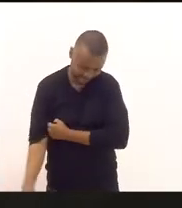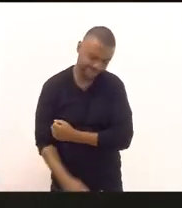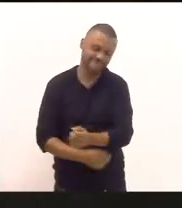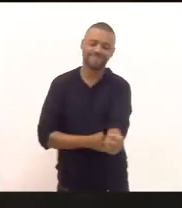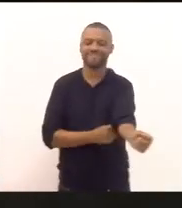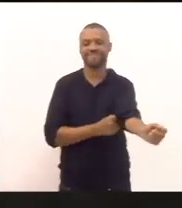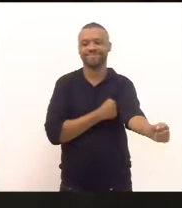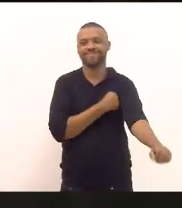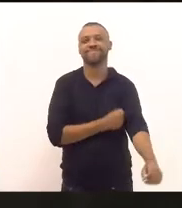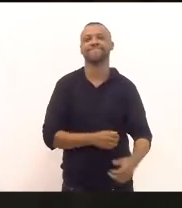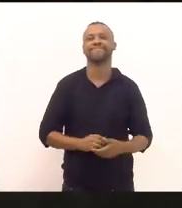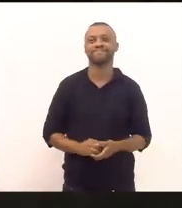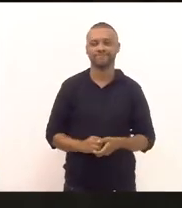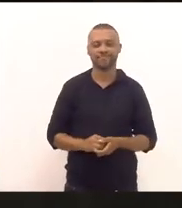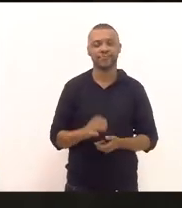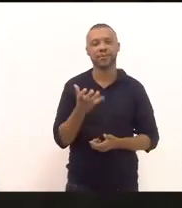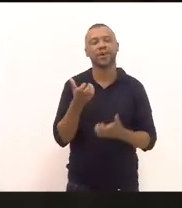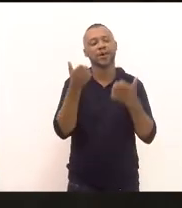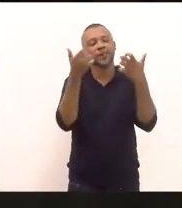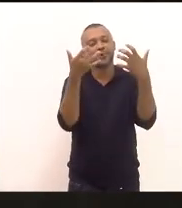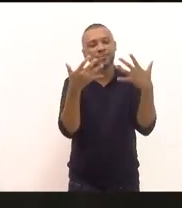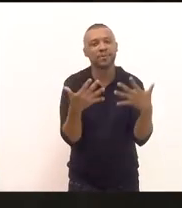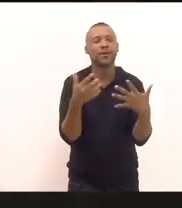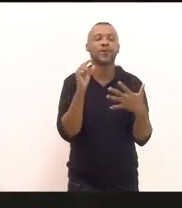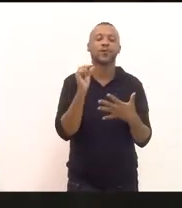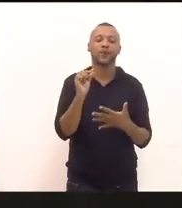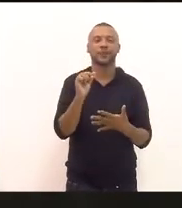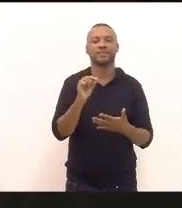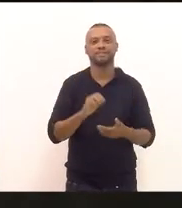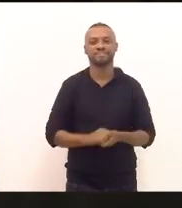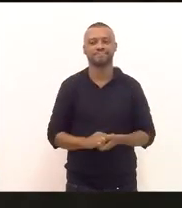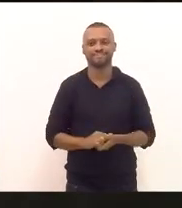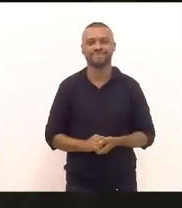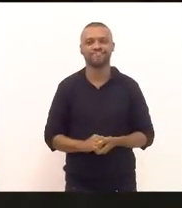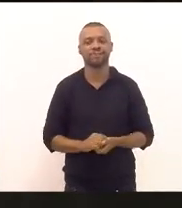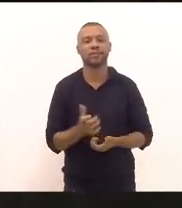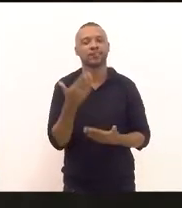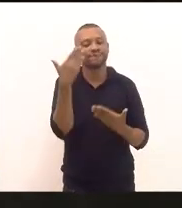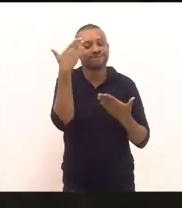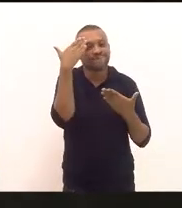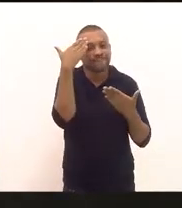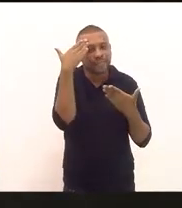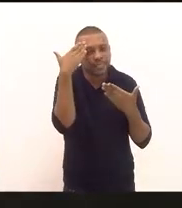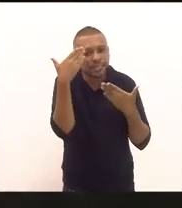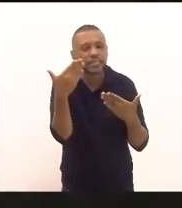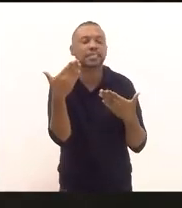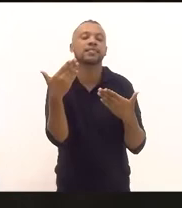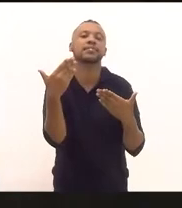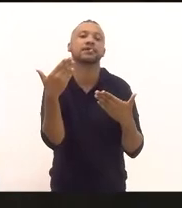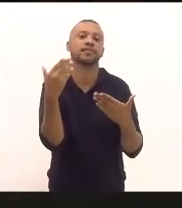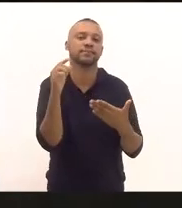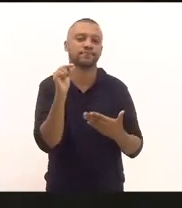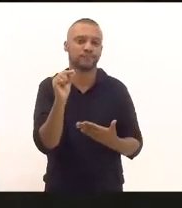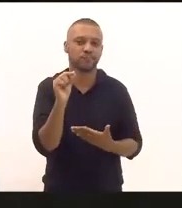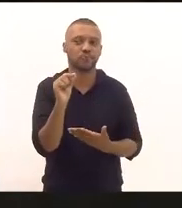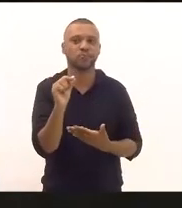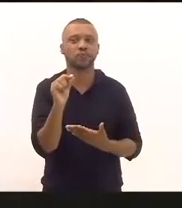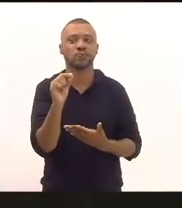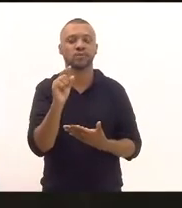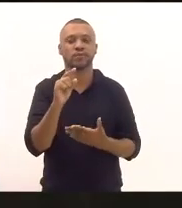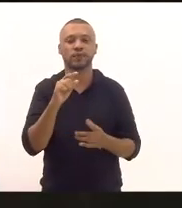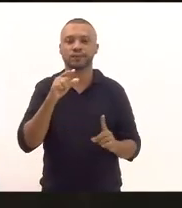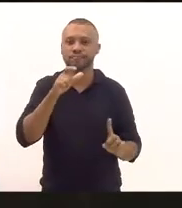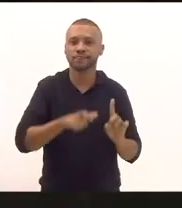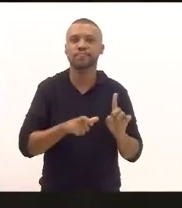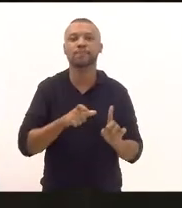e é eu quero dizer e eu quero agradecer é